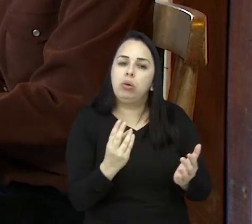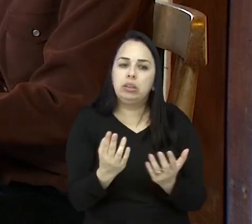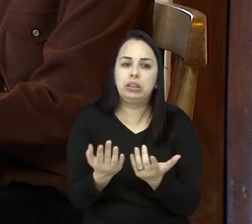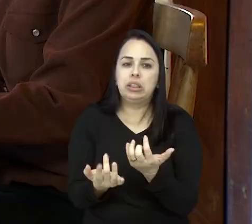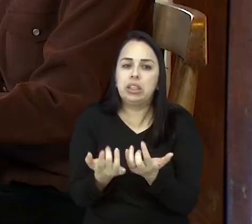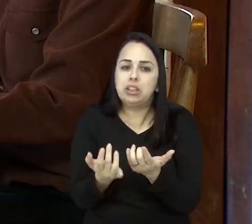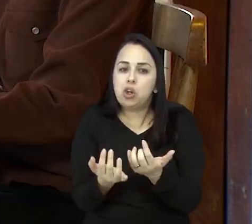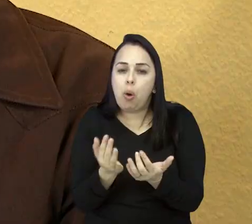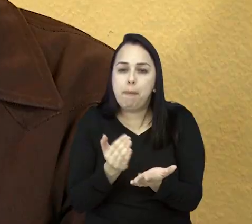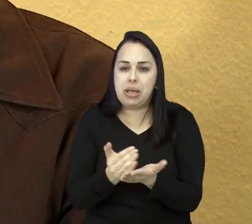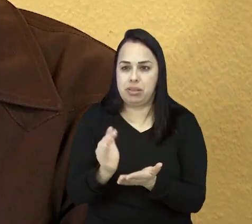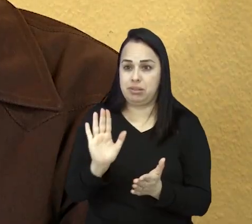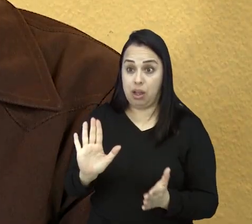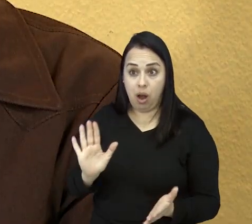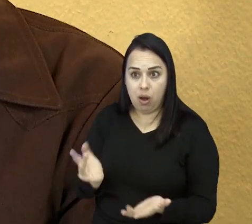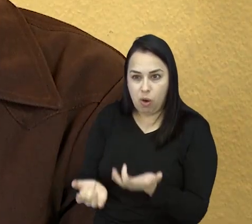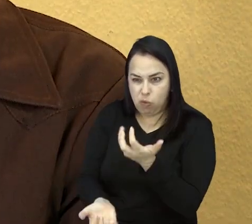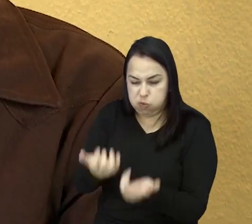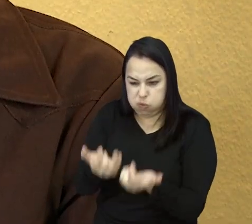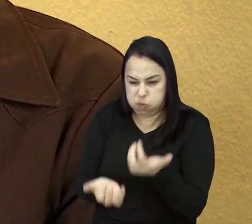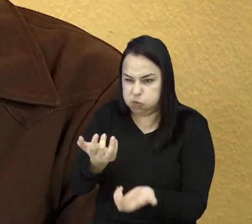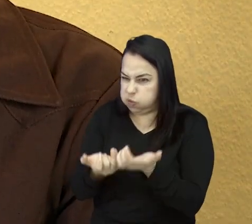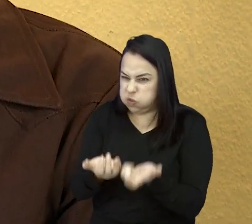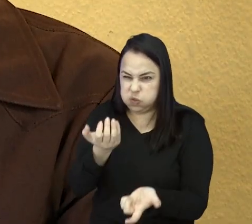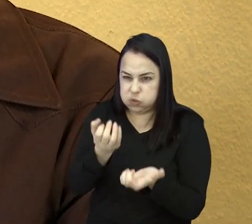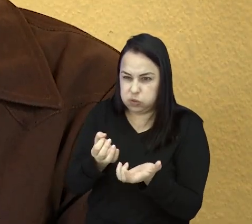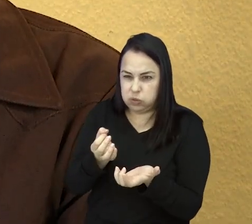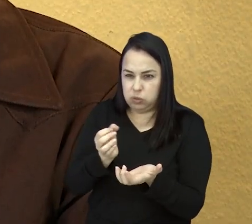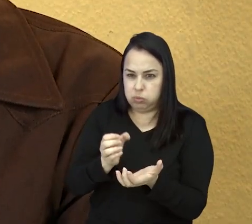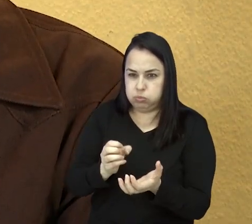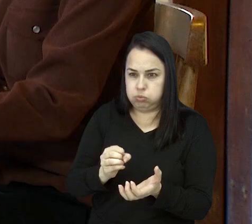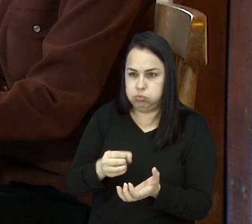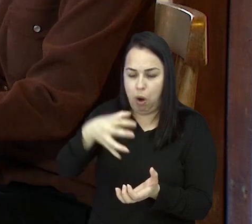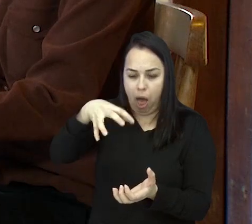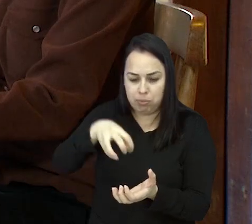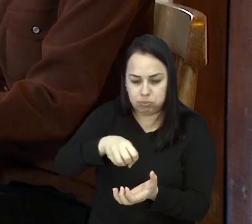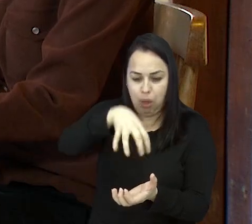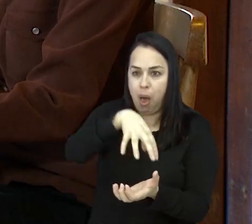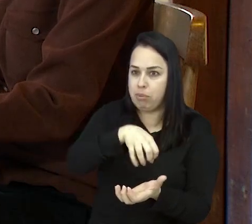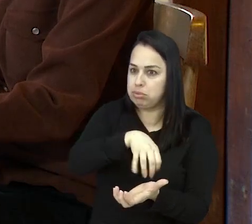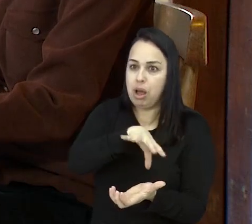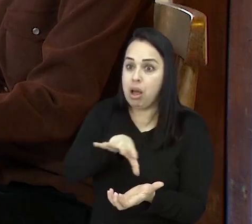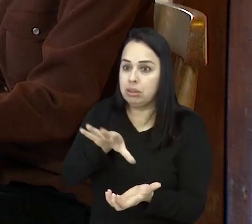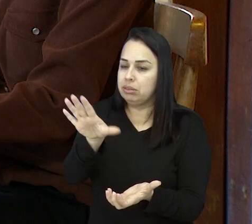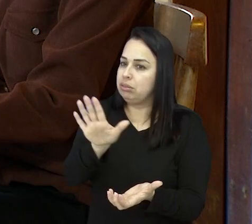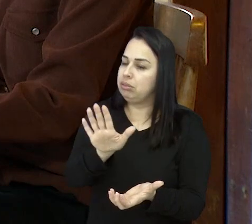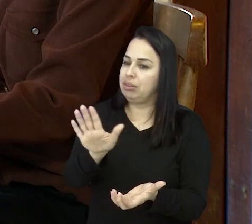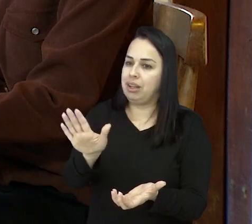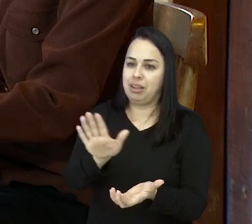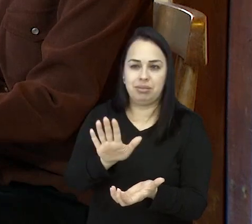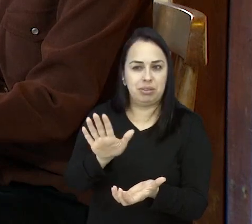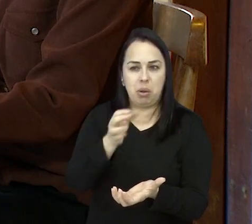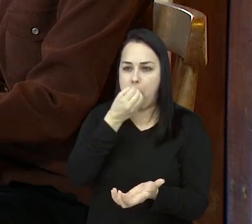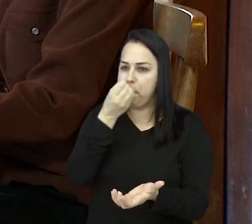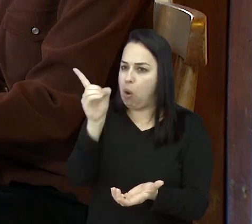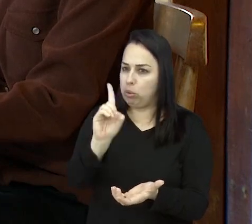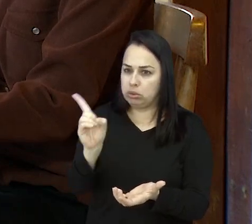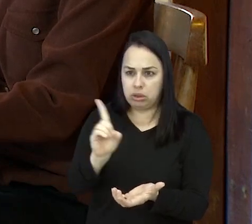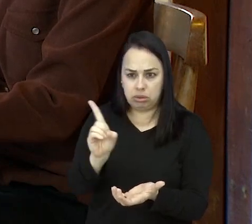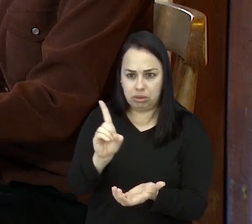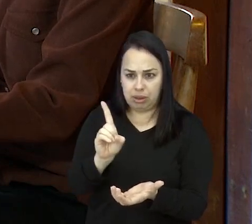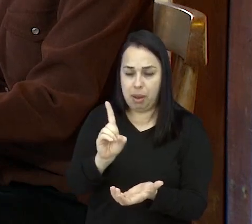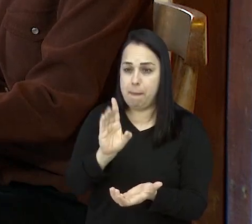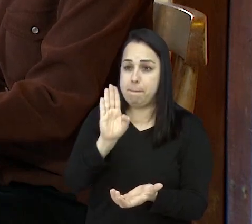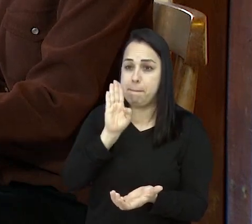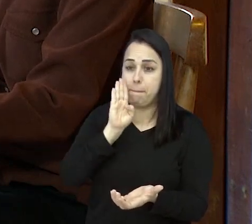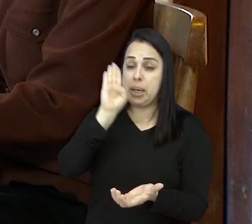água, qual que é o segredo? O ferver a água até o final, deixar aquelas bolhas muito latentes, ela não é